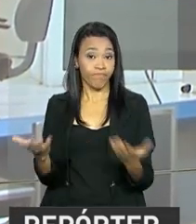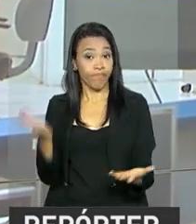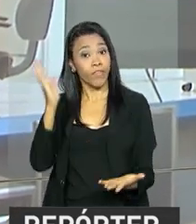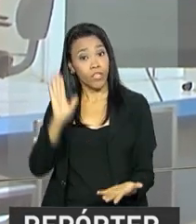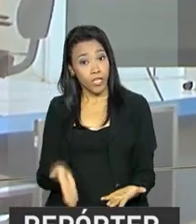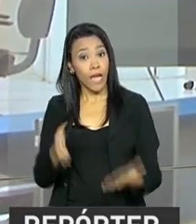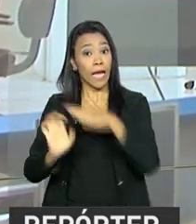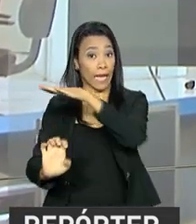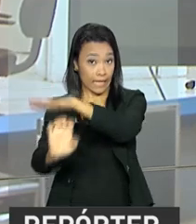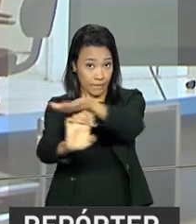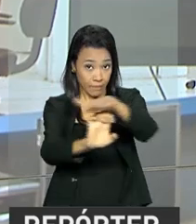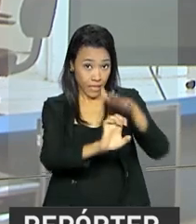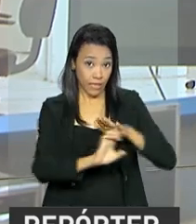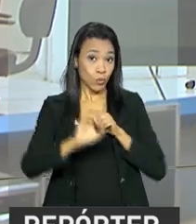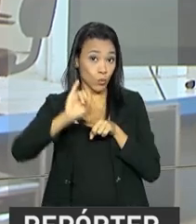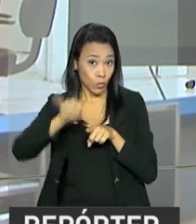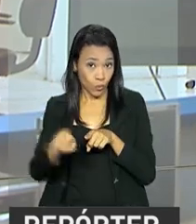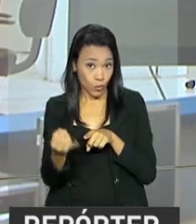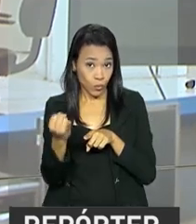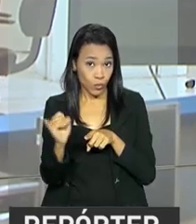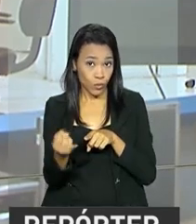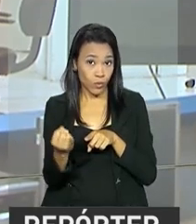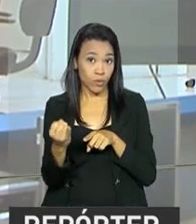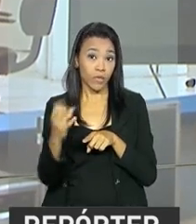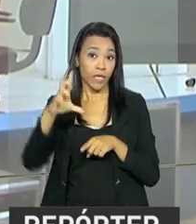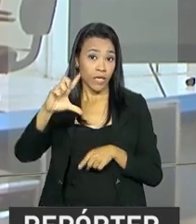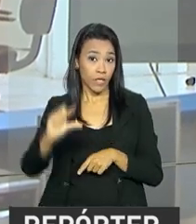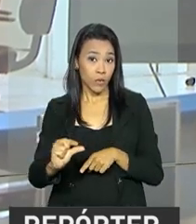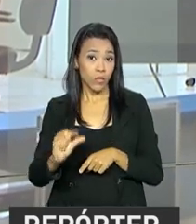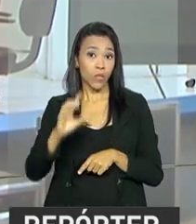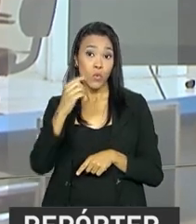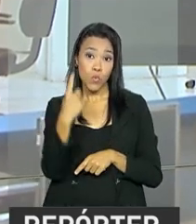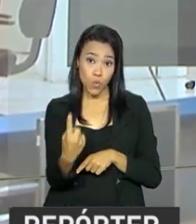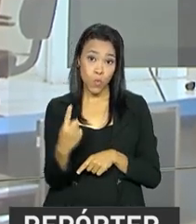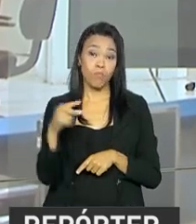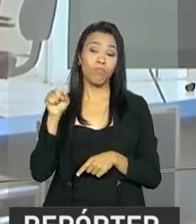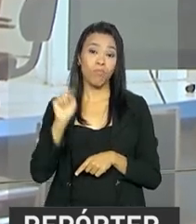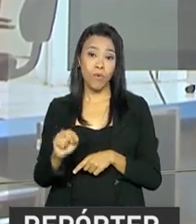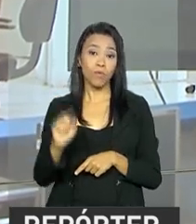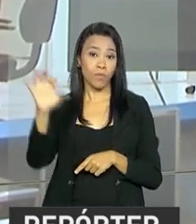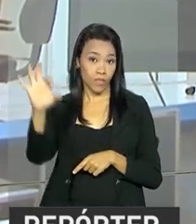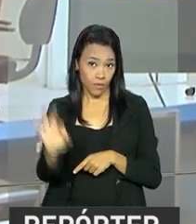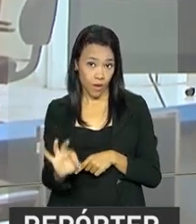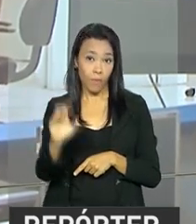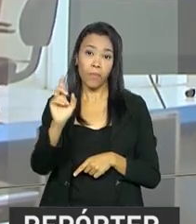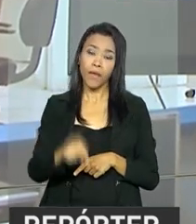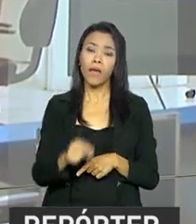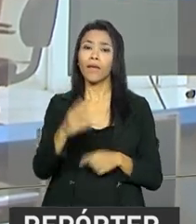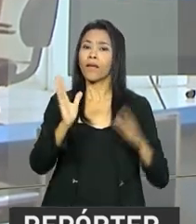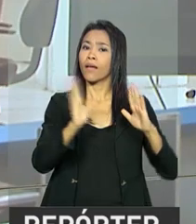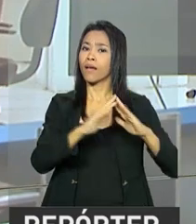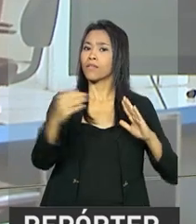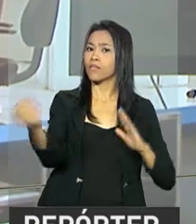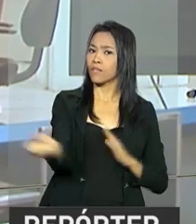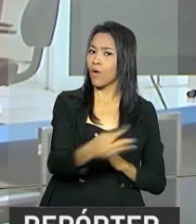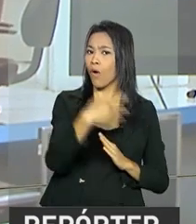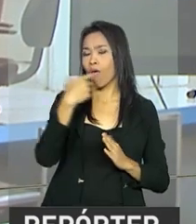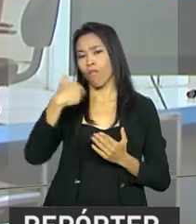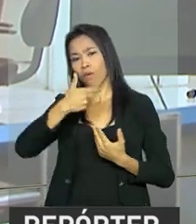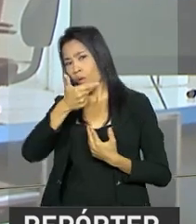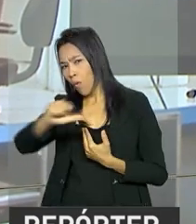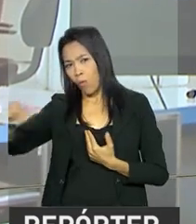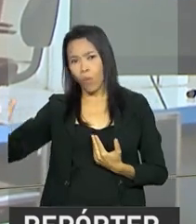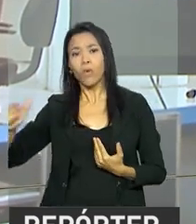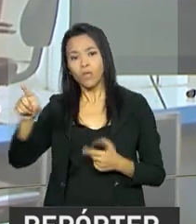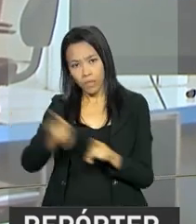empresas os juros reduziram um um ponto percentual a redução vale para imóveis novos e usados segundo a